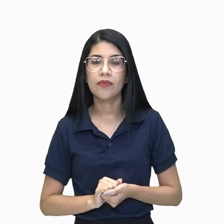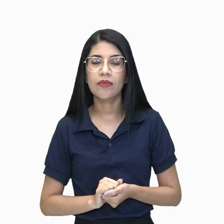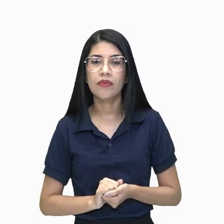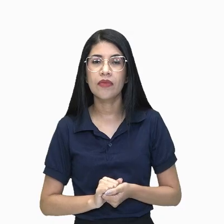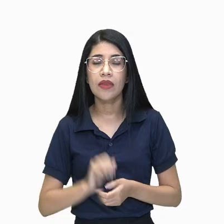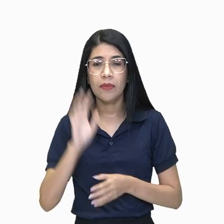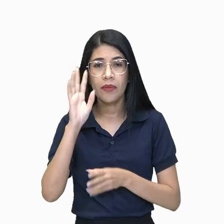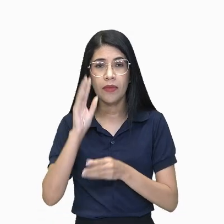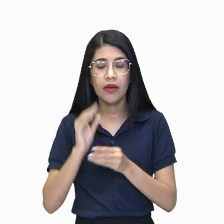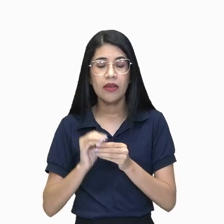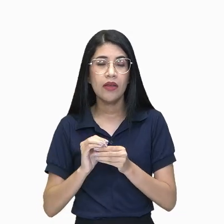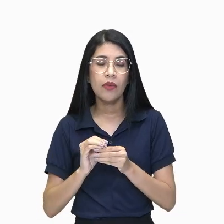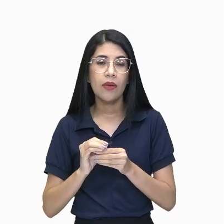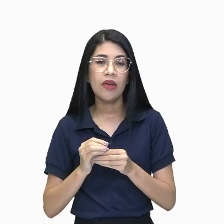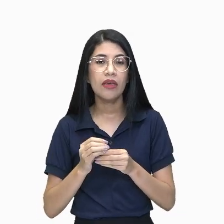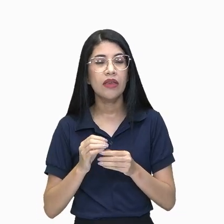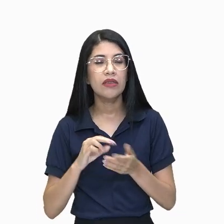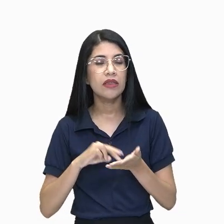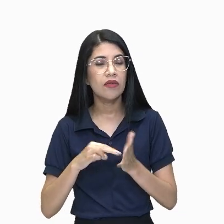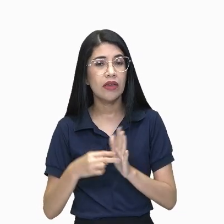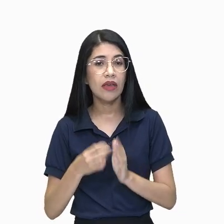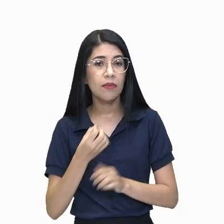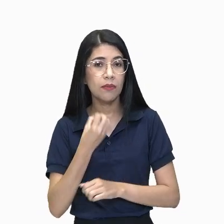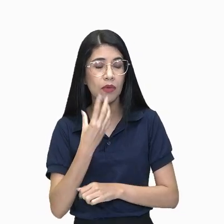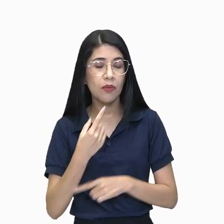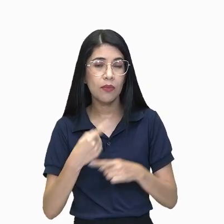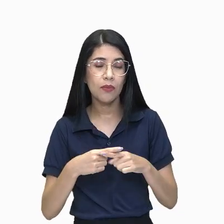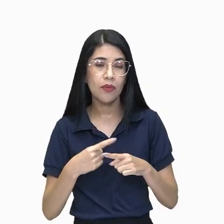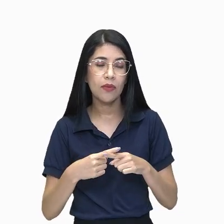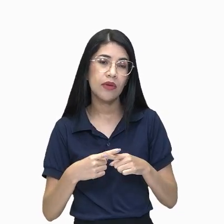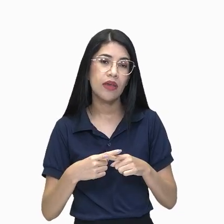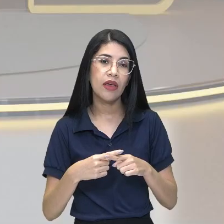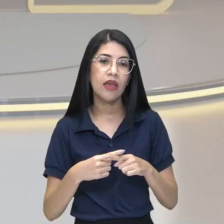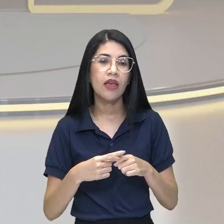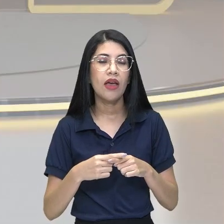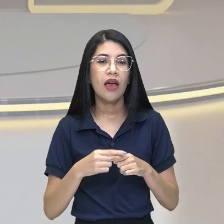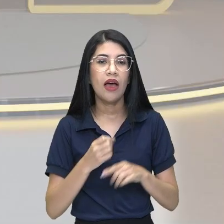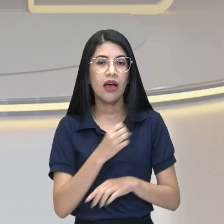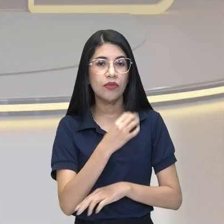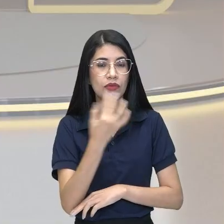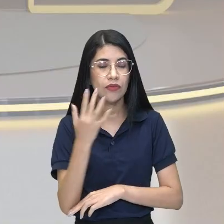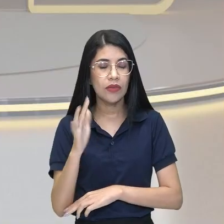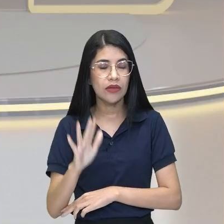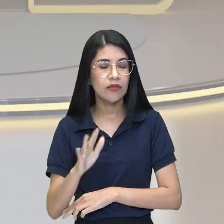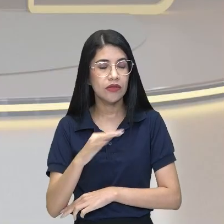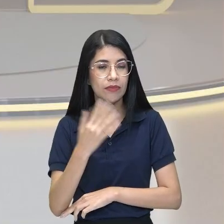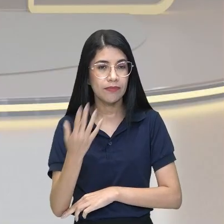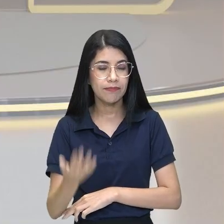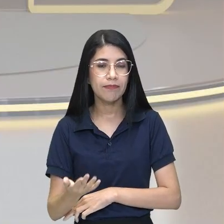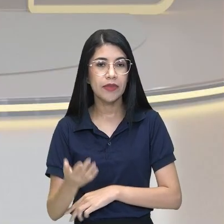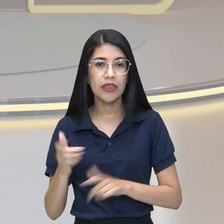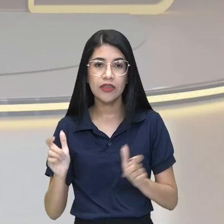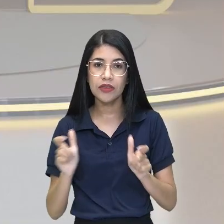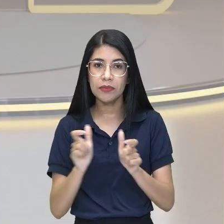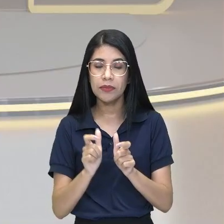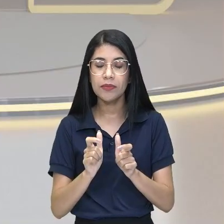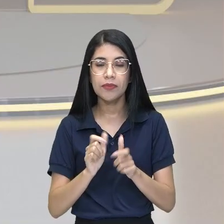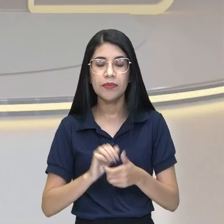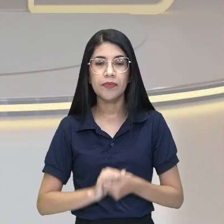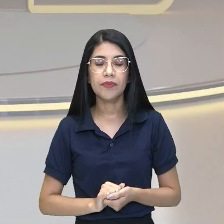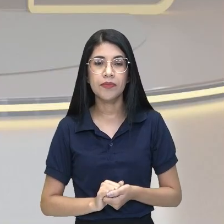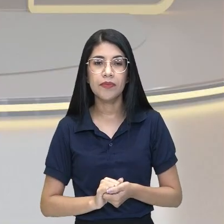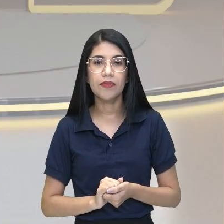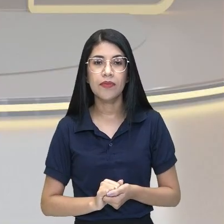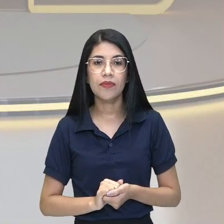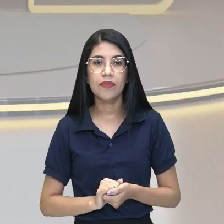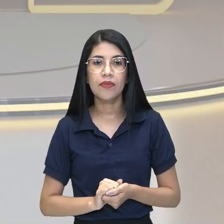Então, notícia boa, porque de 2022 a 2024 houve uma desaceleração, uma redução nesse desmatamento. Isso, e por